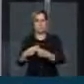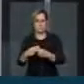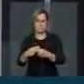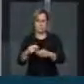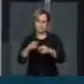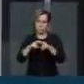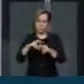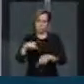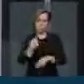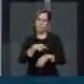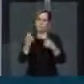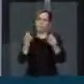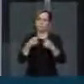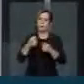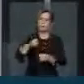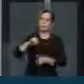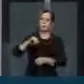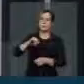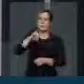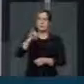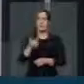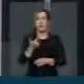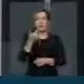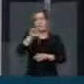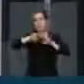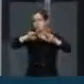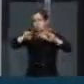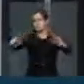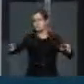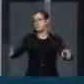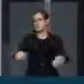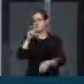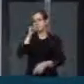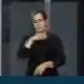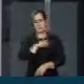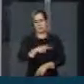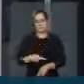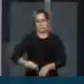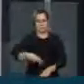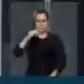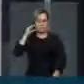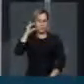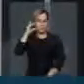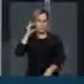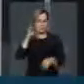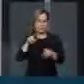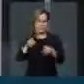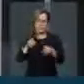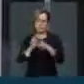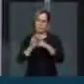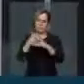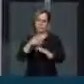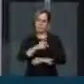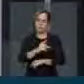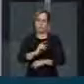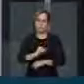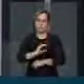precisamos usar outros outras maneiras a presidente Dilma Rousseff através do PAC